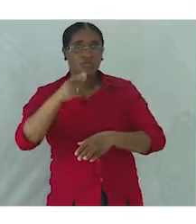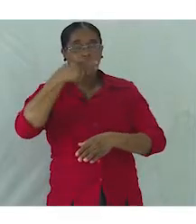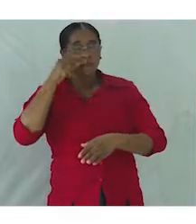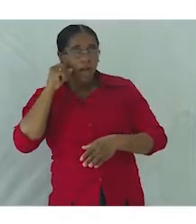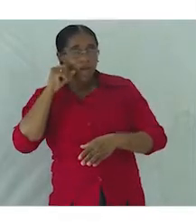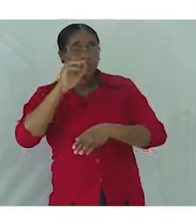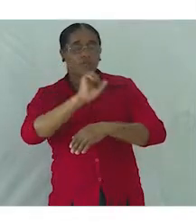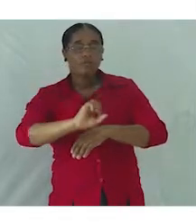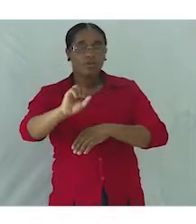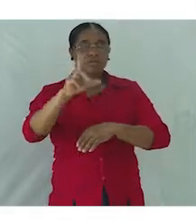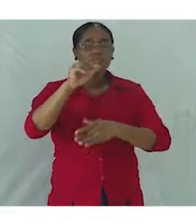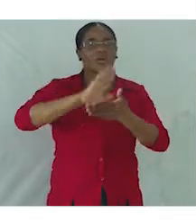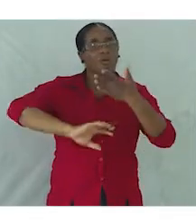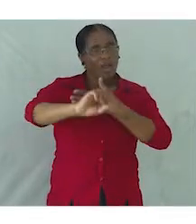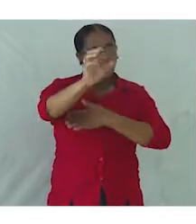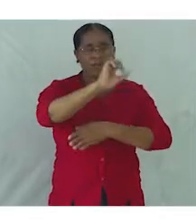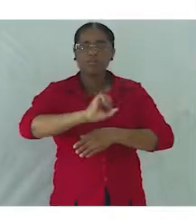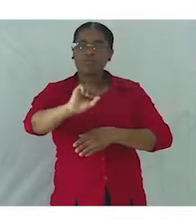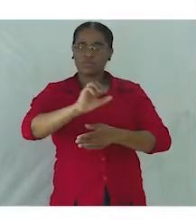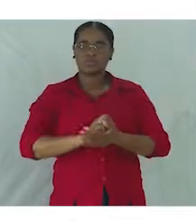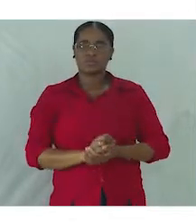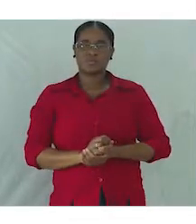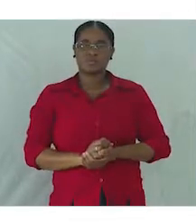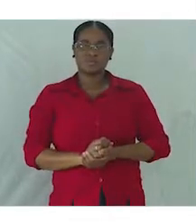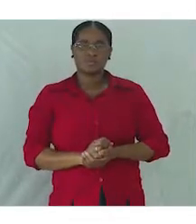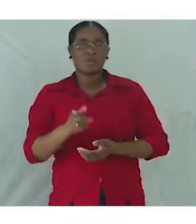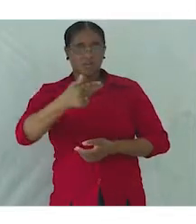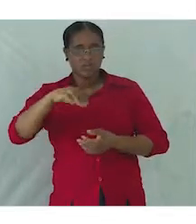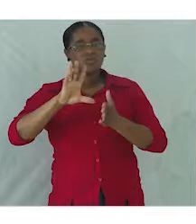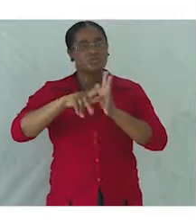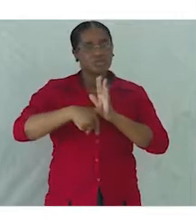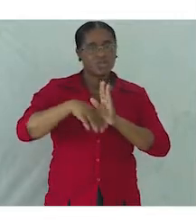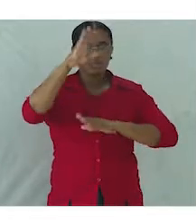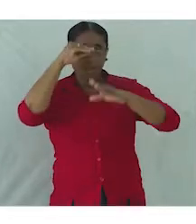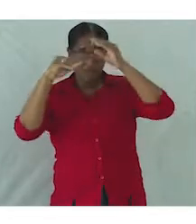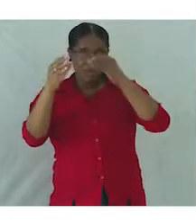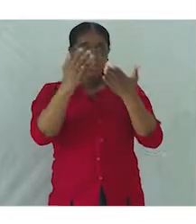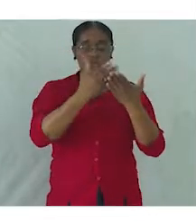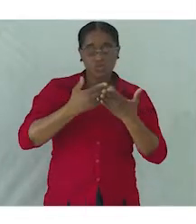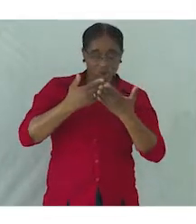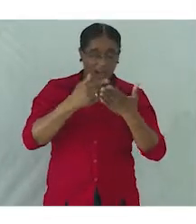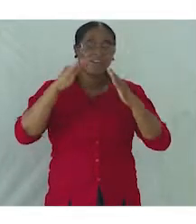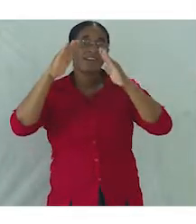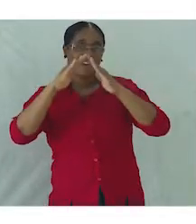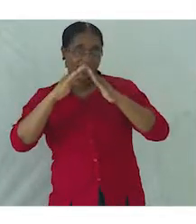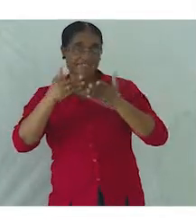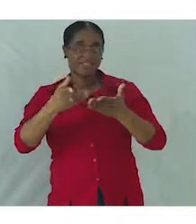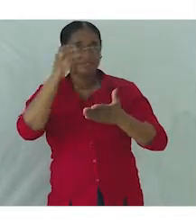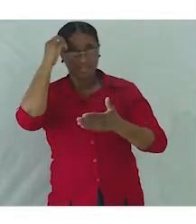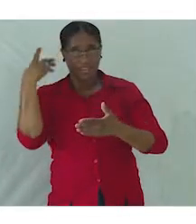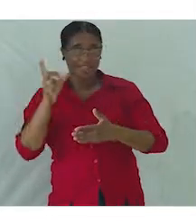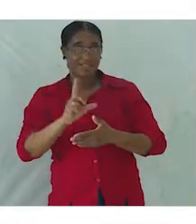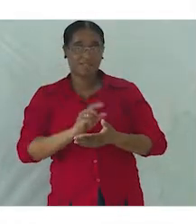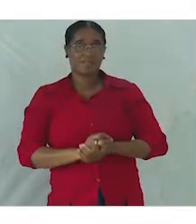pais e mesmo aos vossos colegas. Nós estamos no projeto Aprender e Estudar em Casa, não se